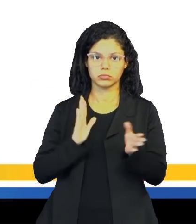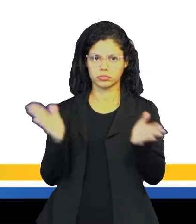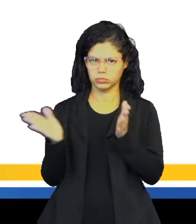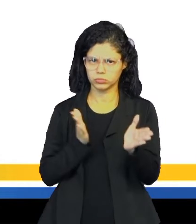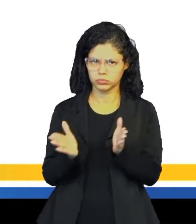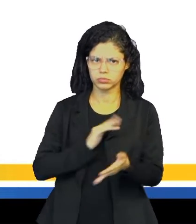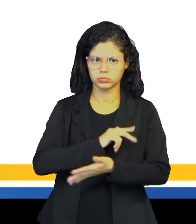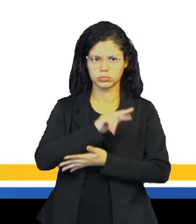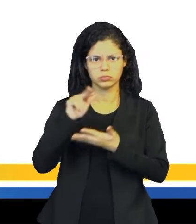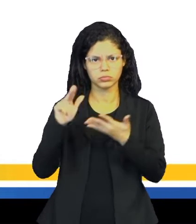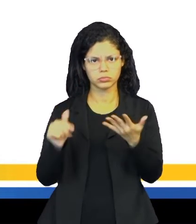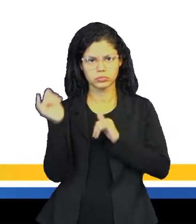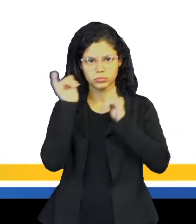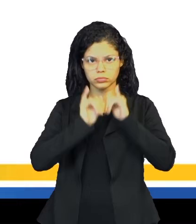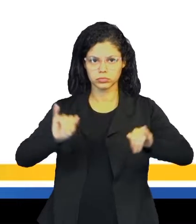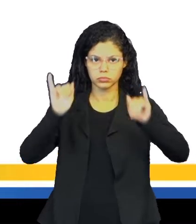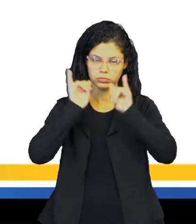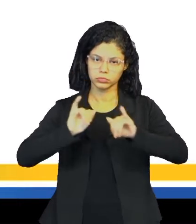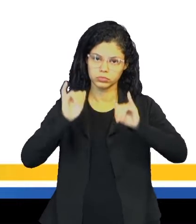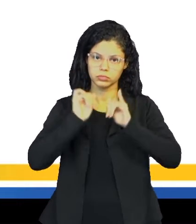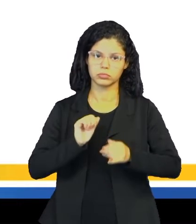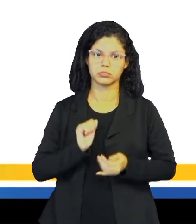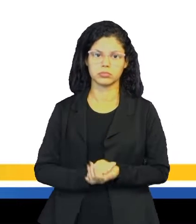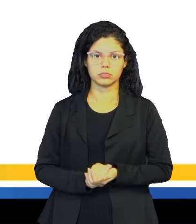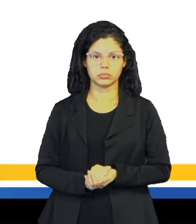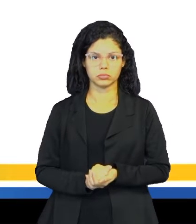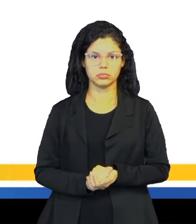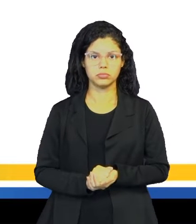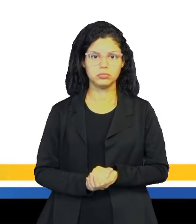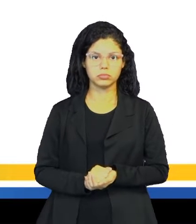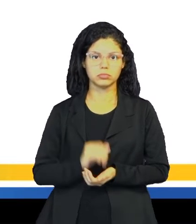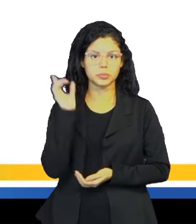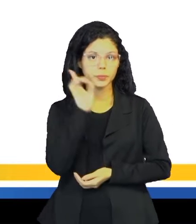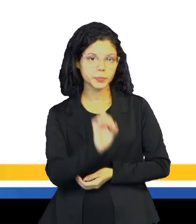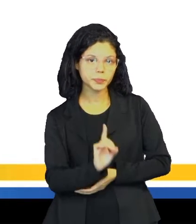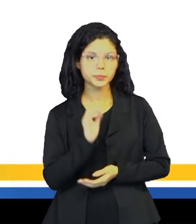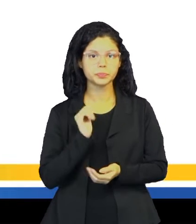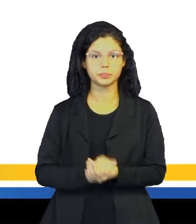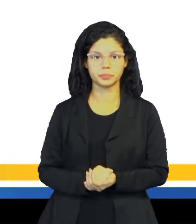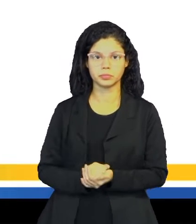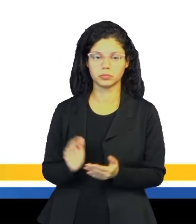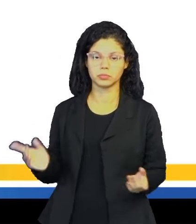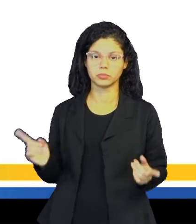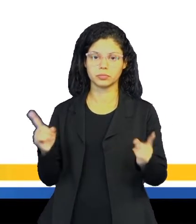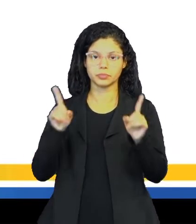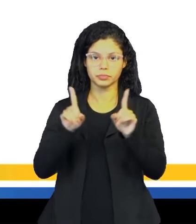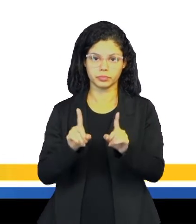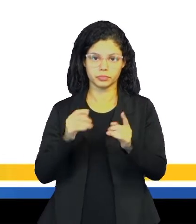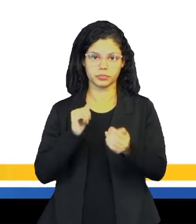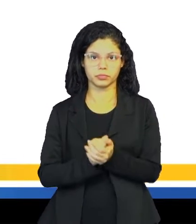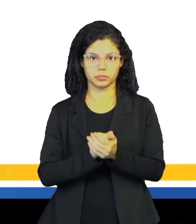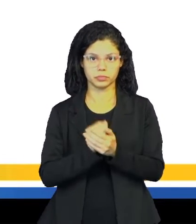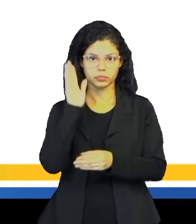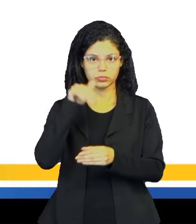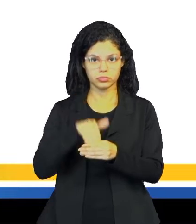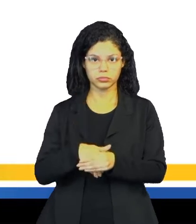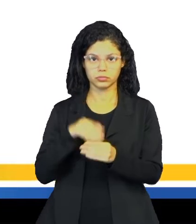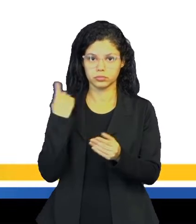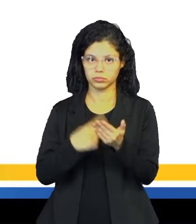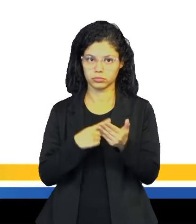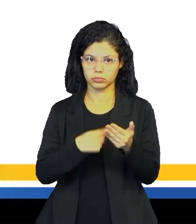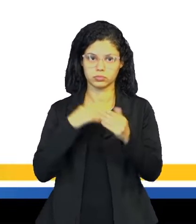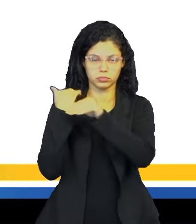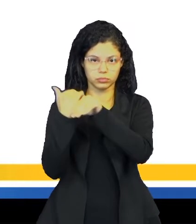O livre acesso a diversas fontes de informação, o direito de competir, de ser votado em condição